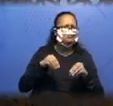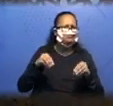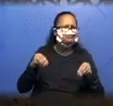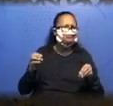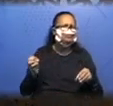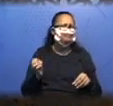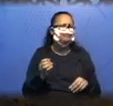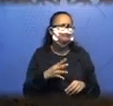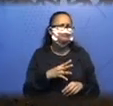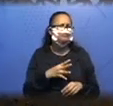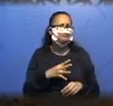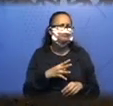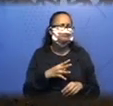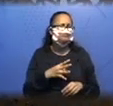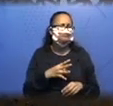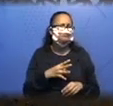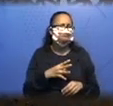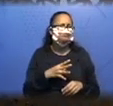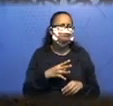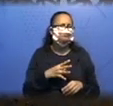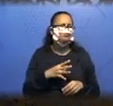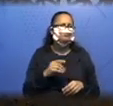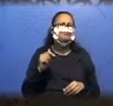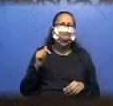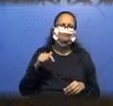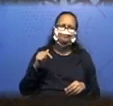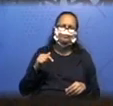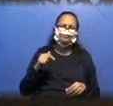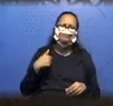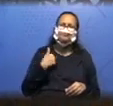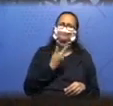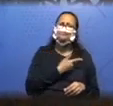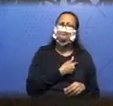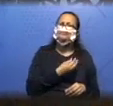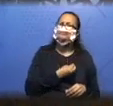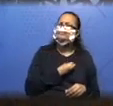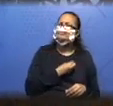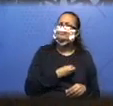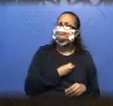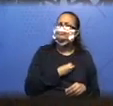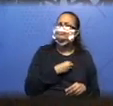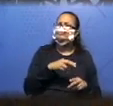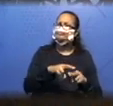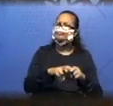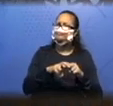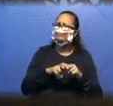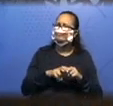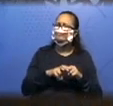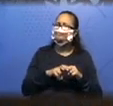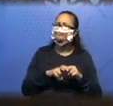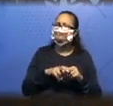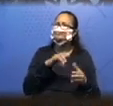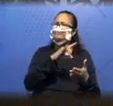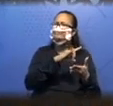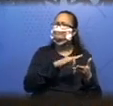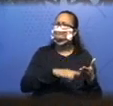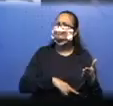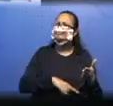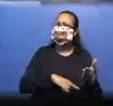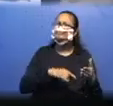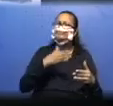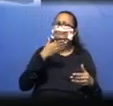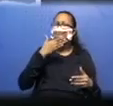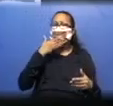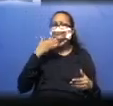terras novas, né? Terras novas para cá, onde a gente vive. Então, por isso que